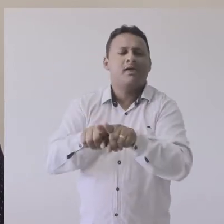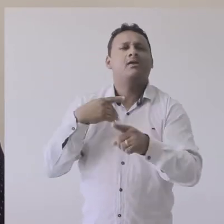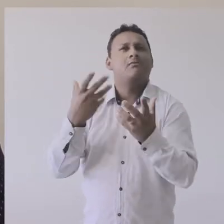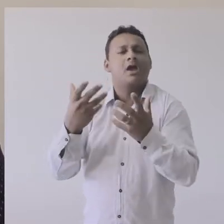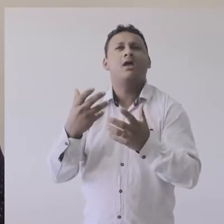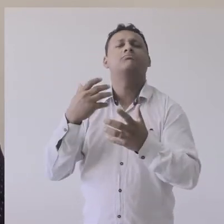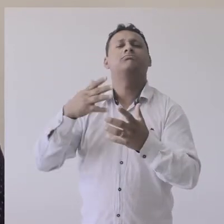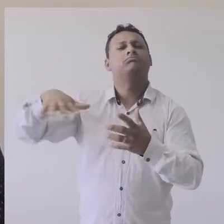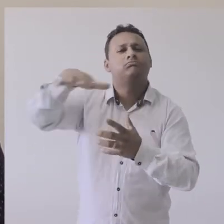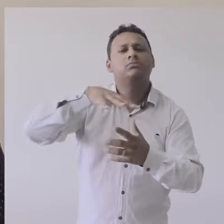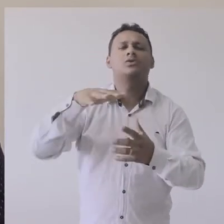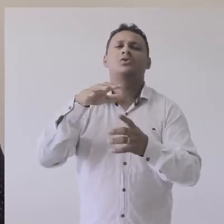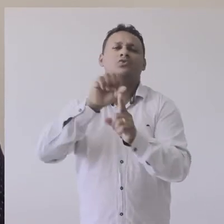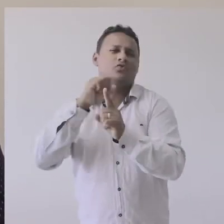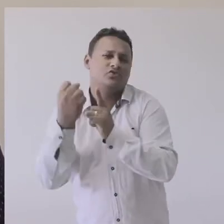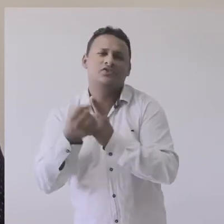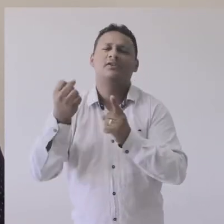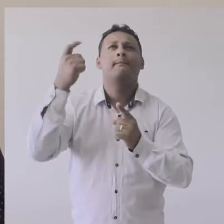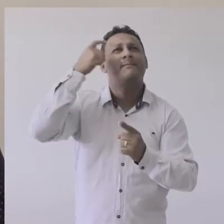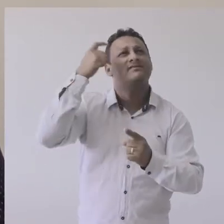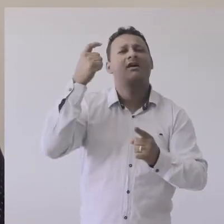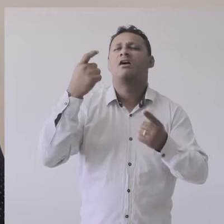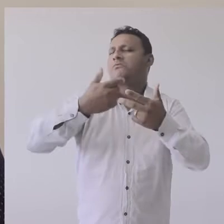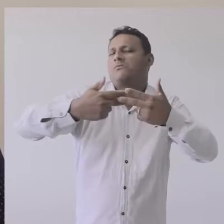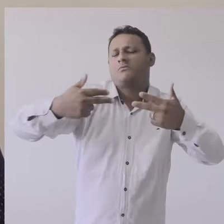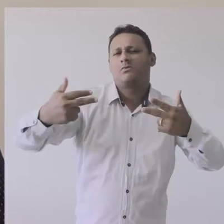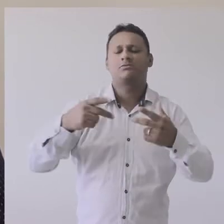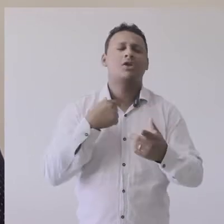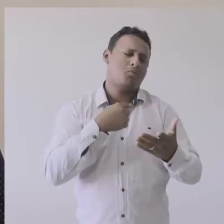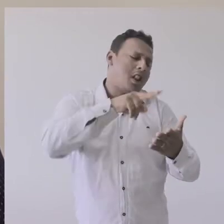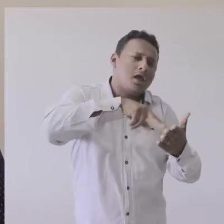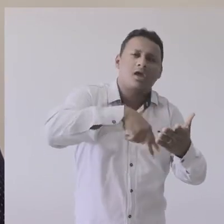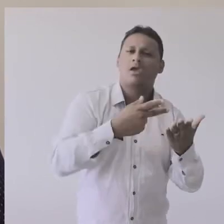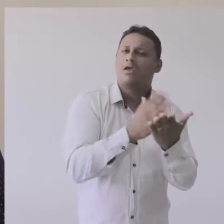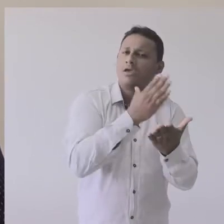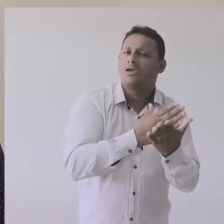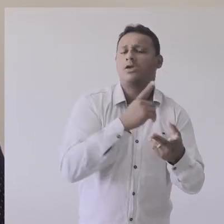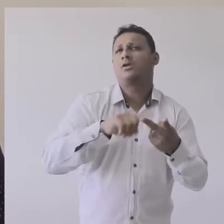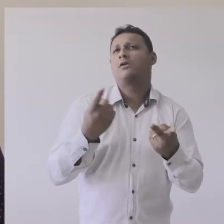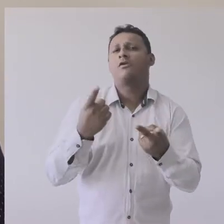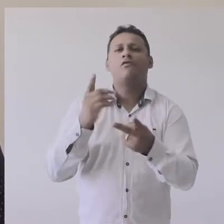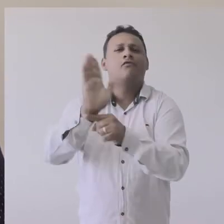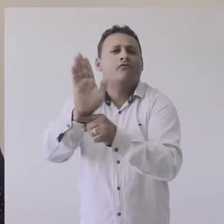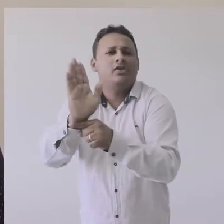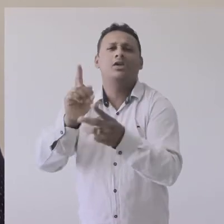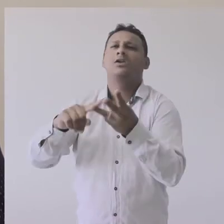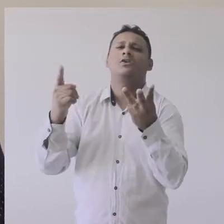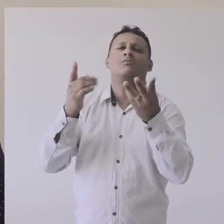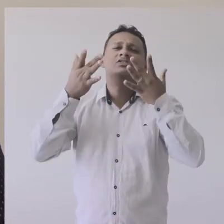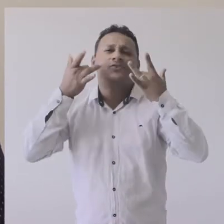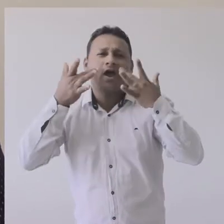da política do cotidiano, né? Da micropolítica do cotidiano, que são ler mais, assistir a mais filmes, né? Ir mais a teatros,